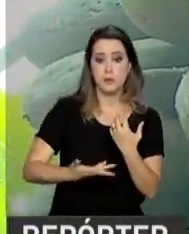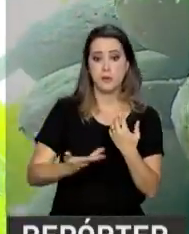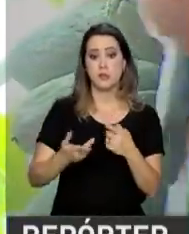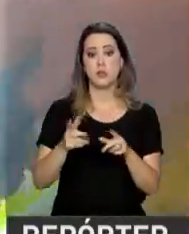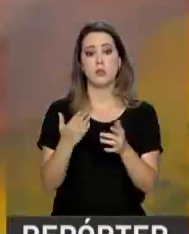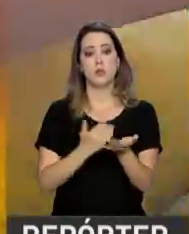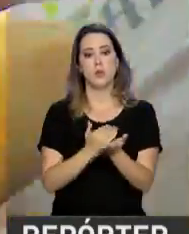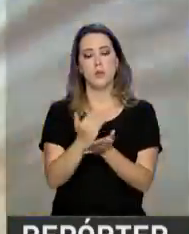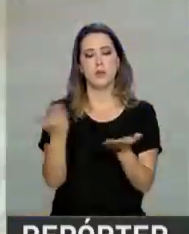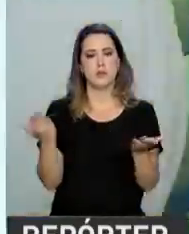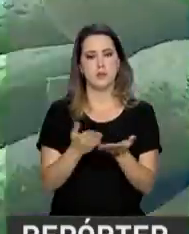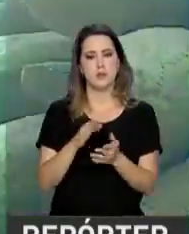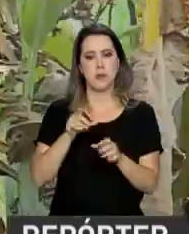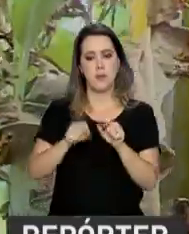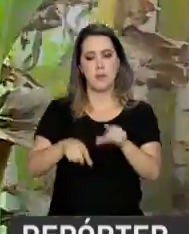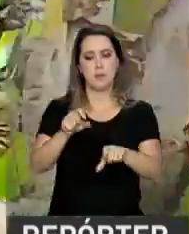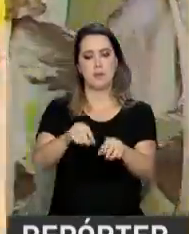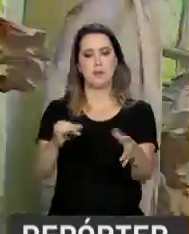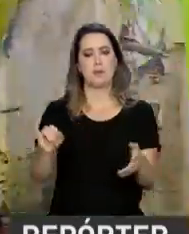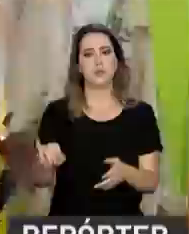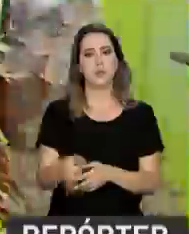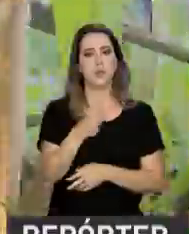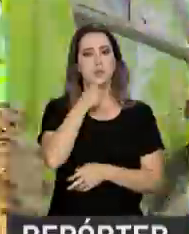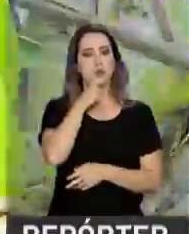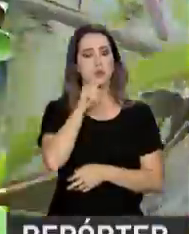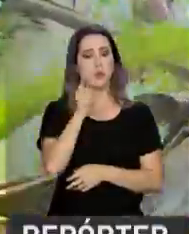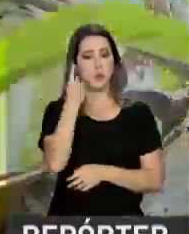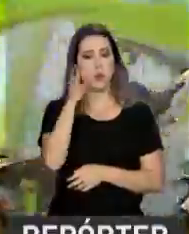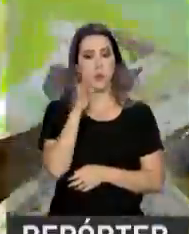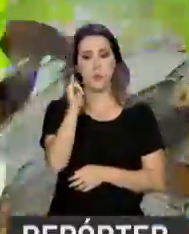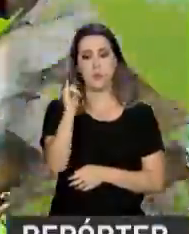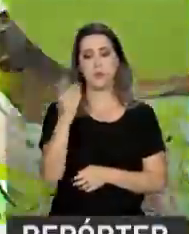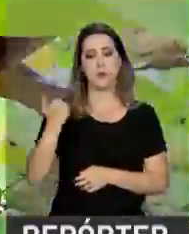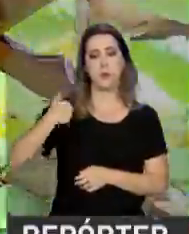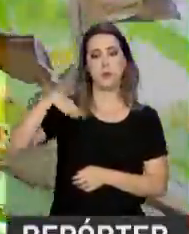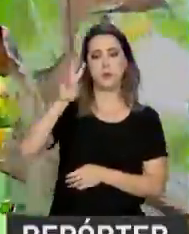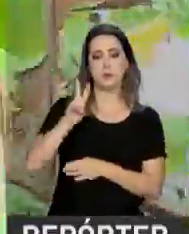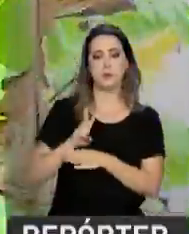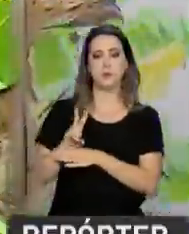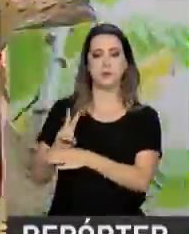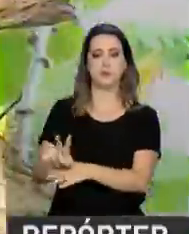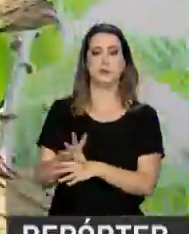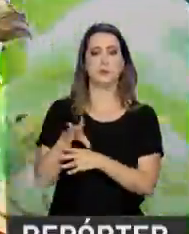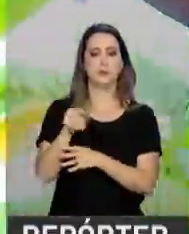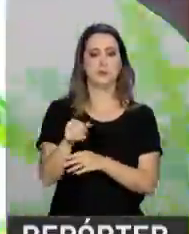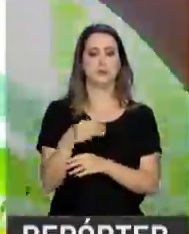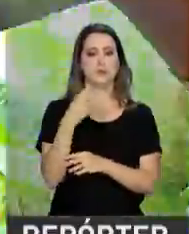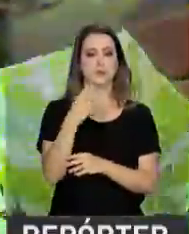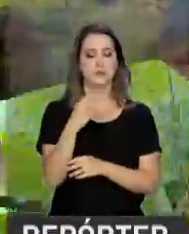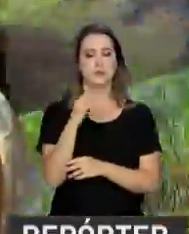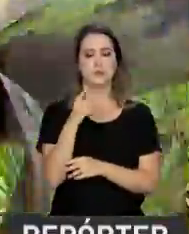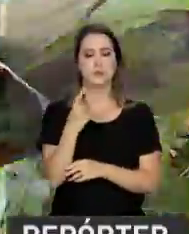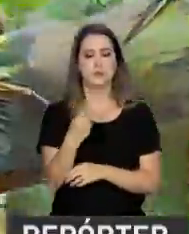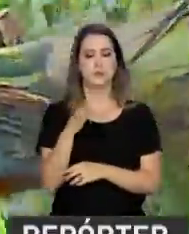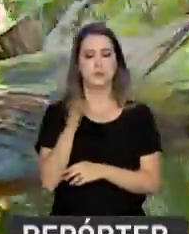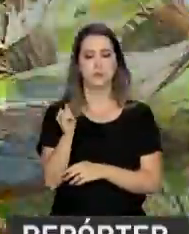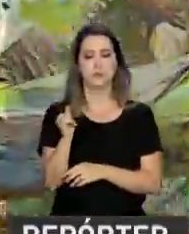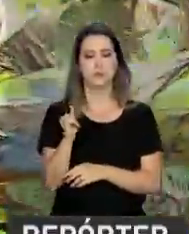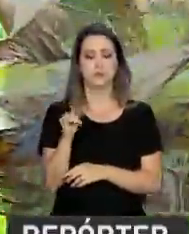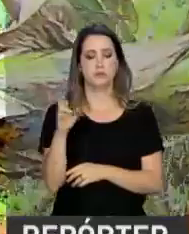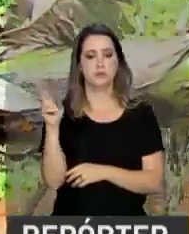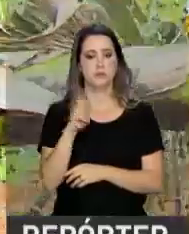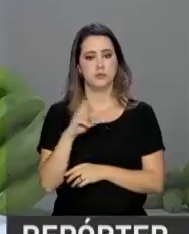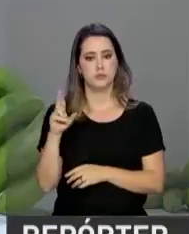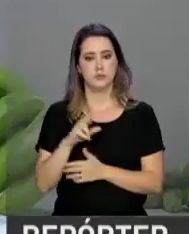ser plantada agora em julho vai contar com 1 bilhão a mais em financiamento totalizando 31 bilhões